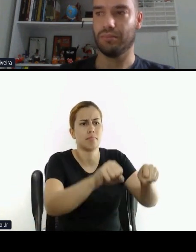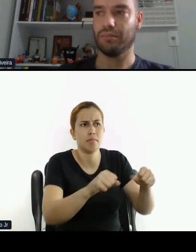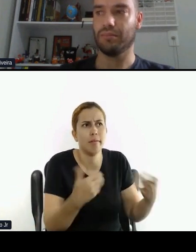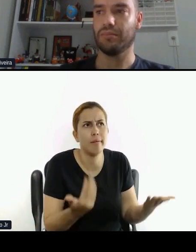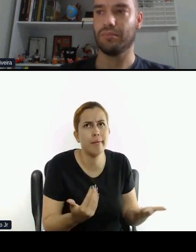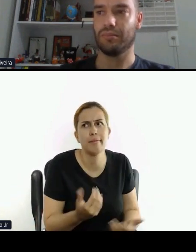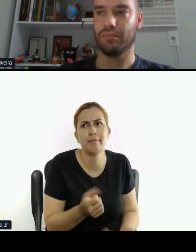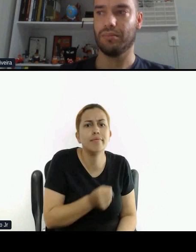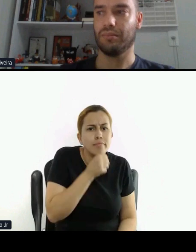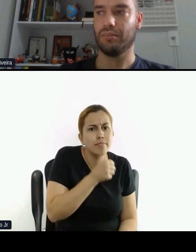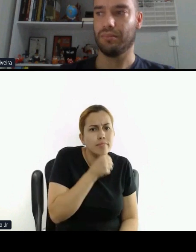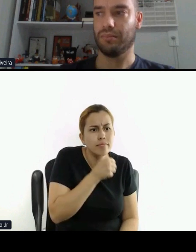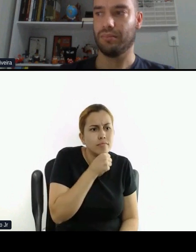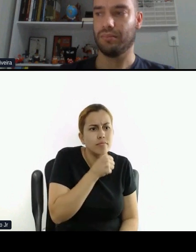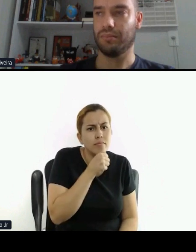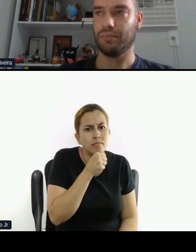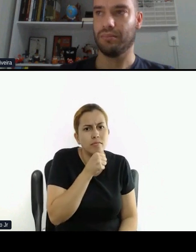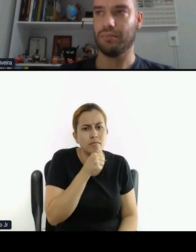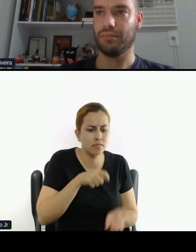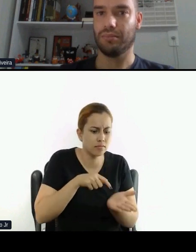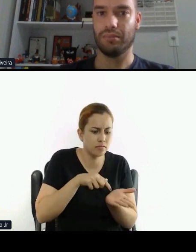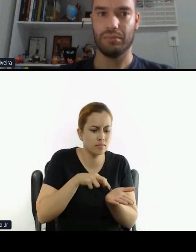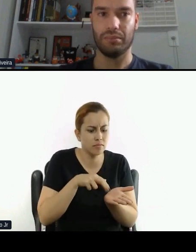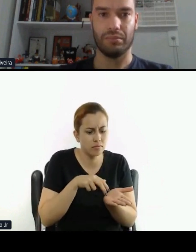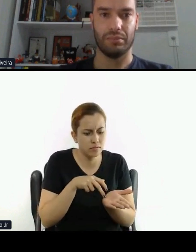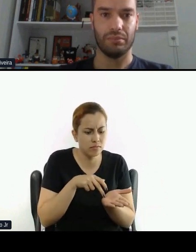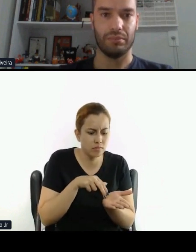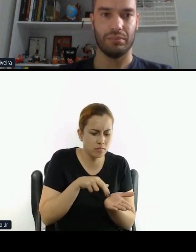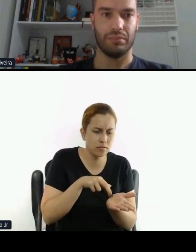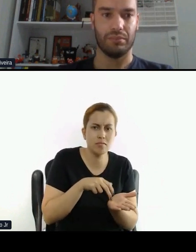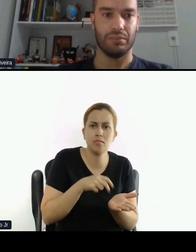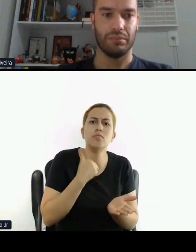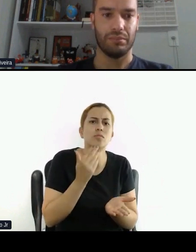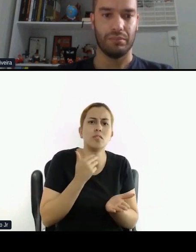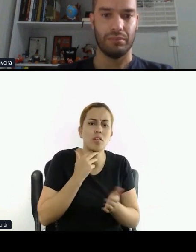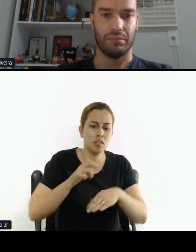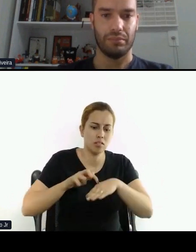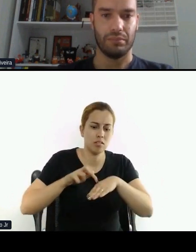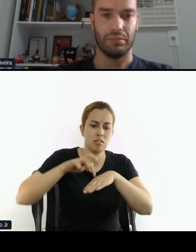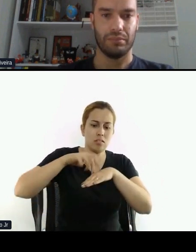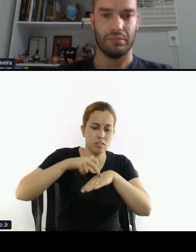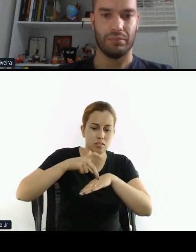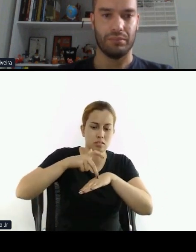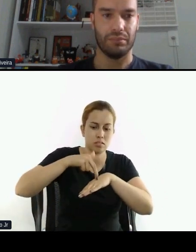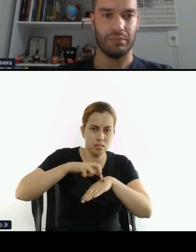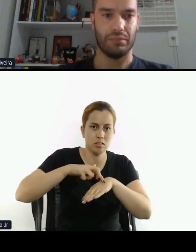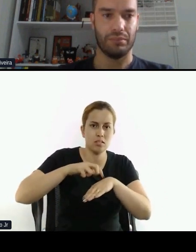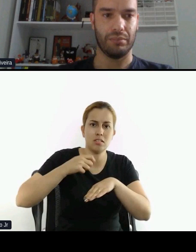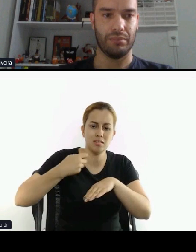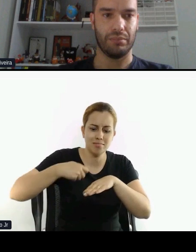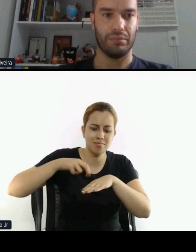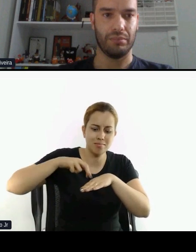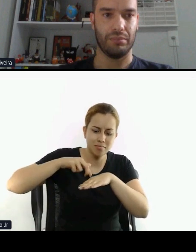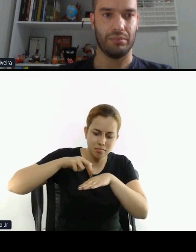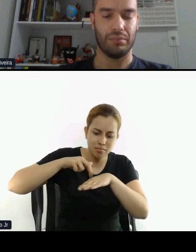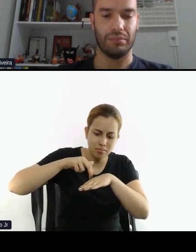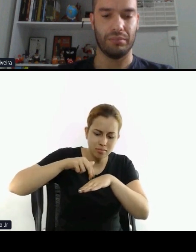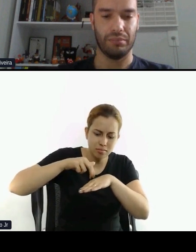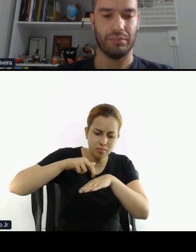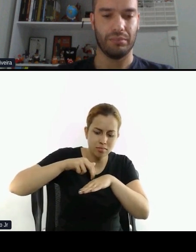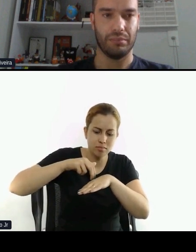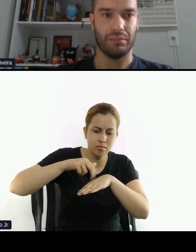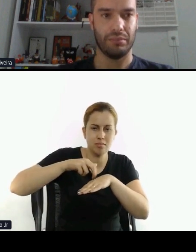condição permanente, né? E na nossa área de TI, no desenvolvimento de soluções aí, eu acho que é o